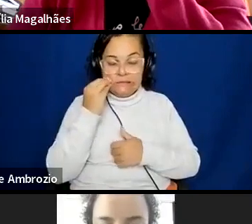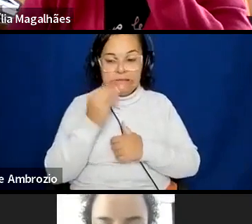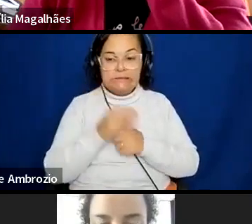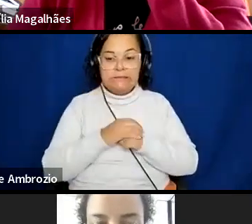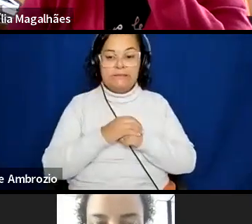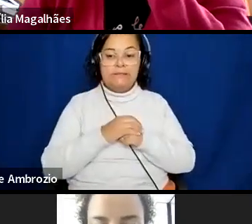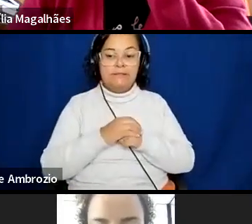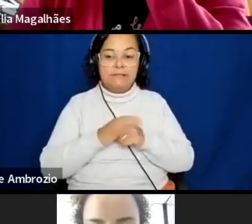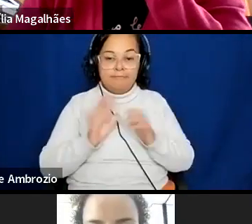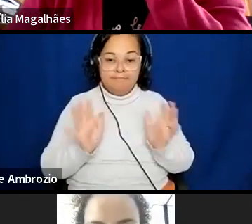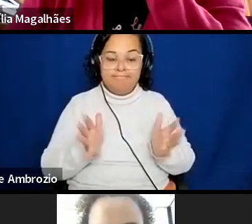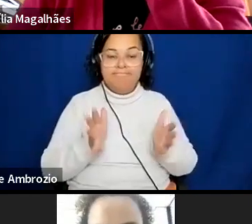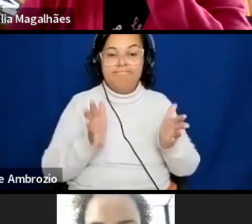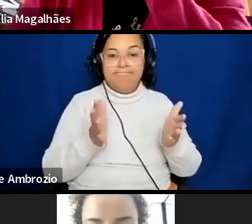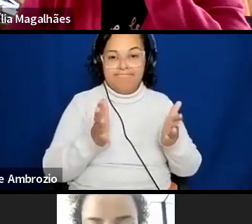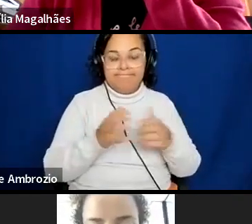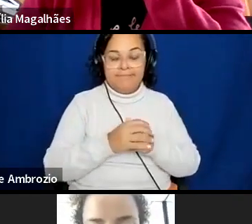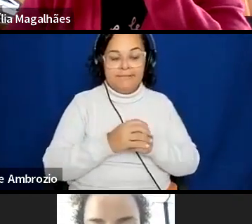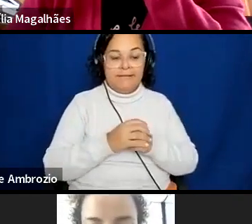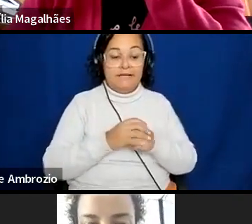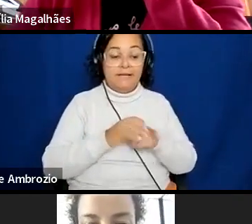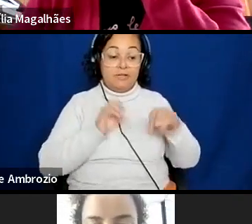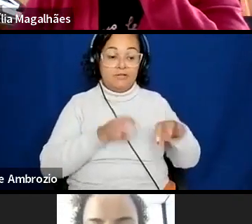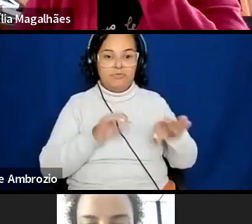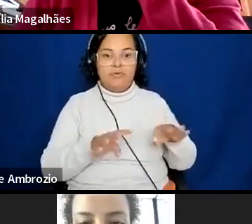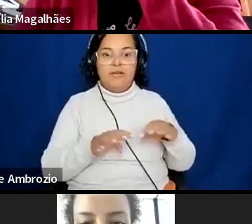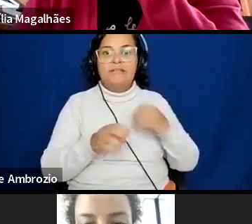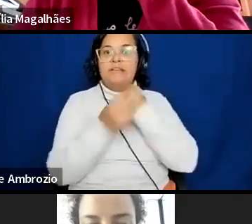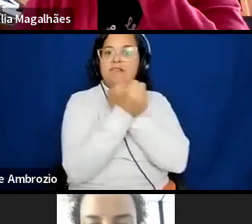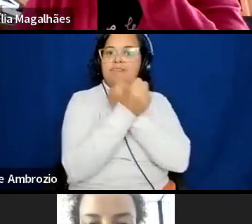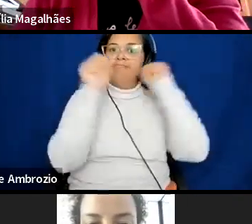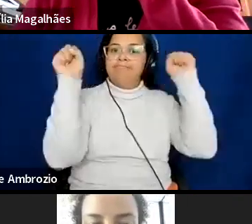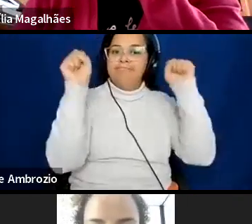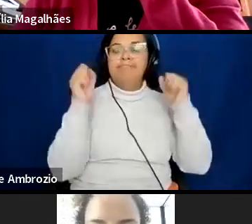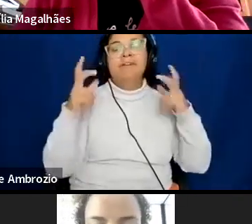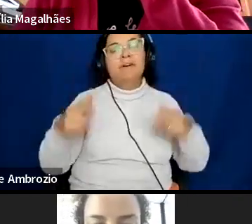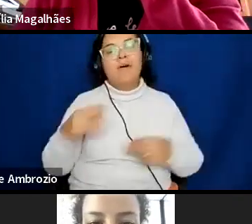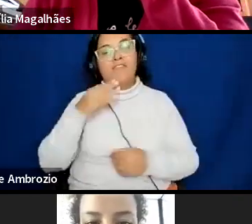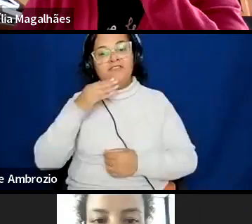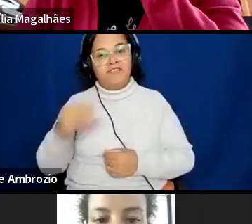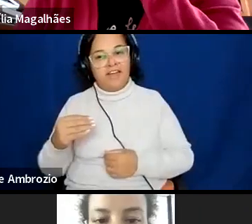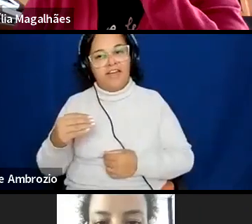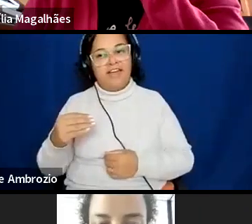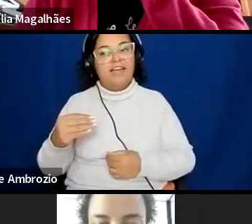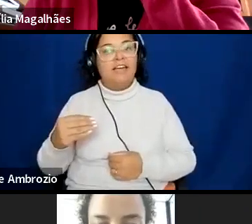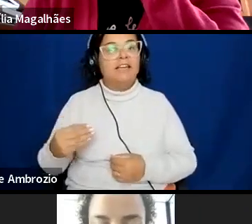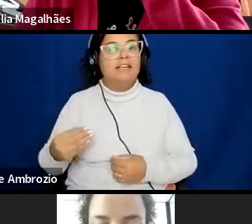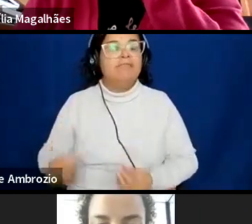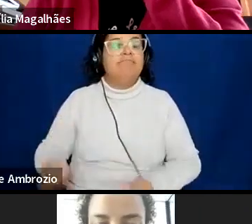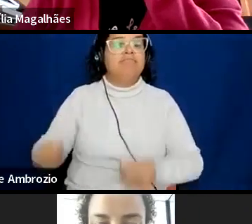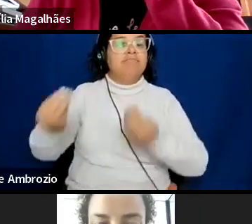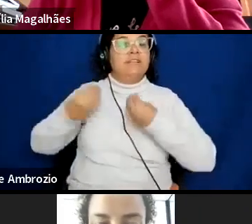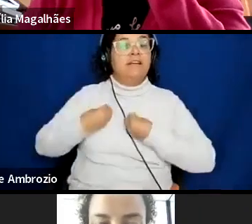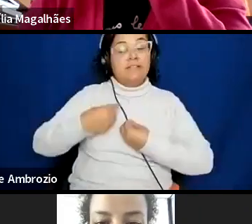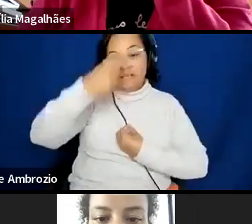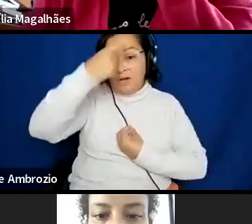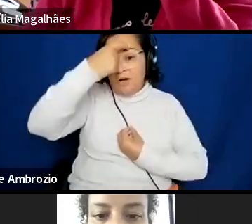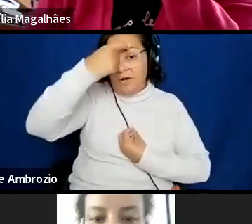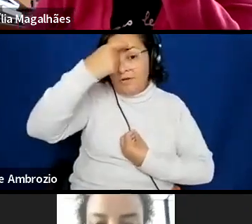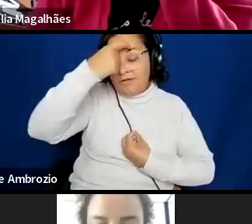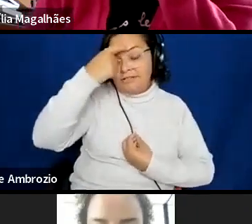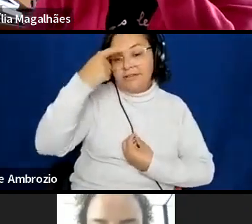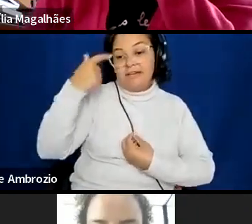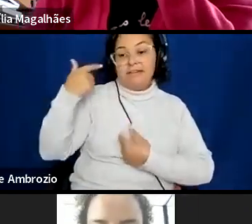a pedagogia de uma educação libertadora, né, como Paulo Freire aí nos deixou um grande legado, né, e que é o que